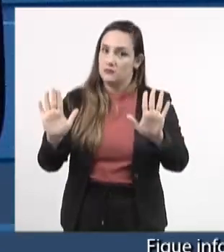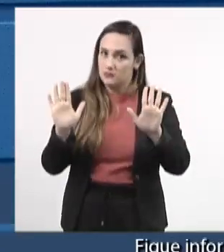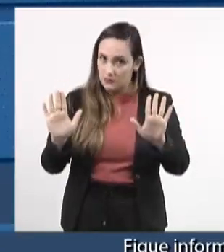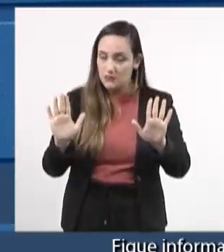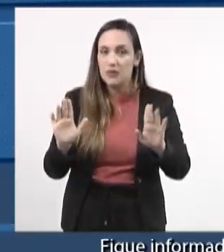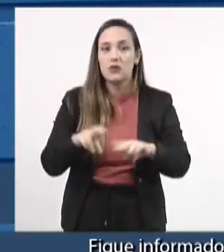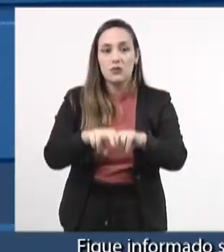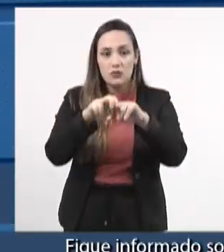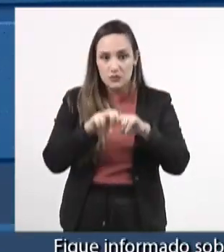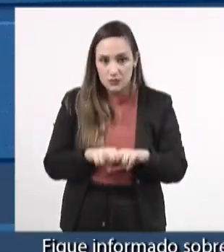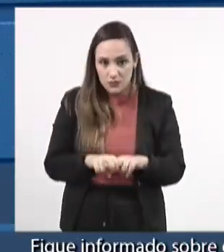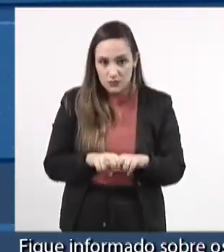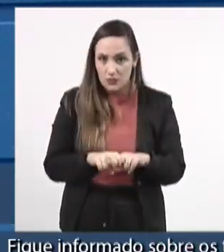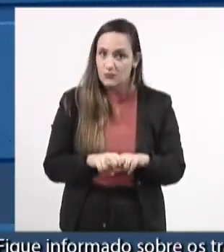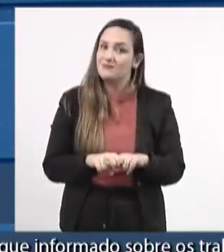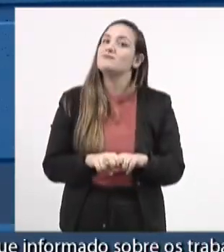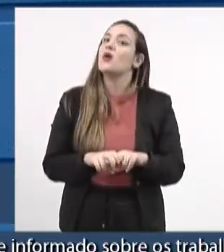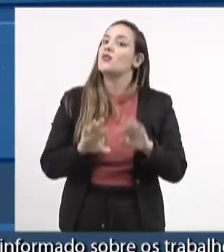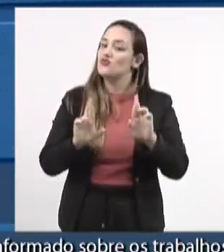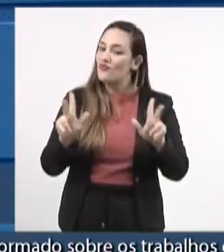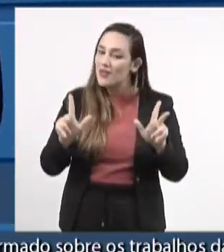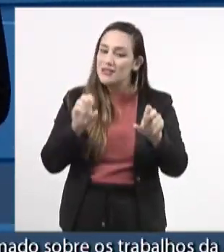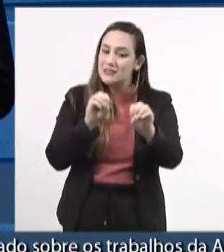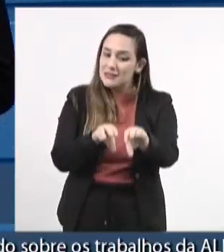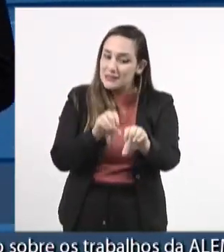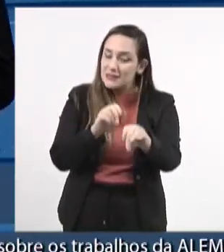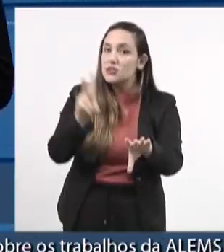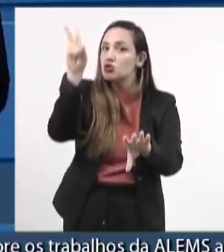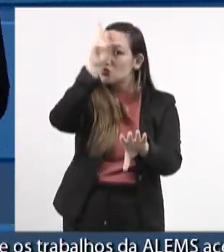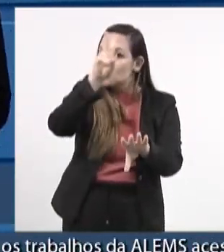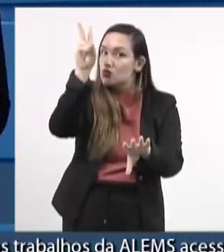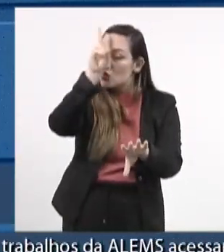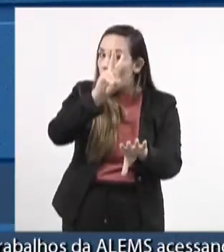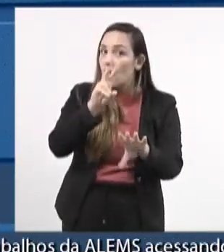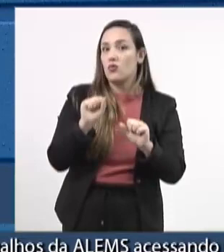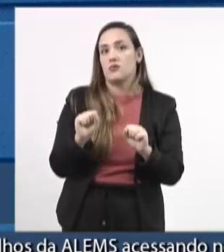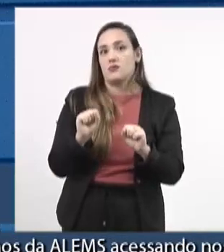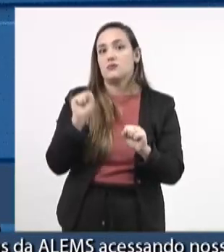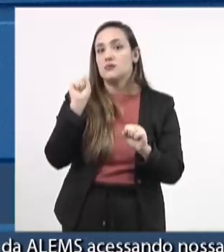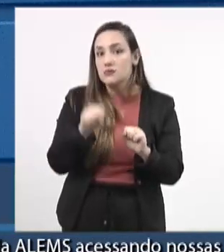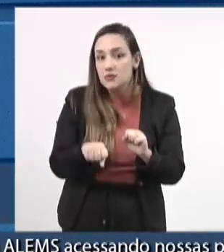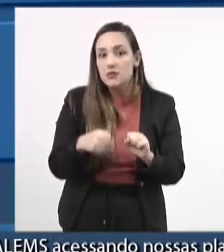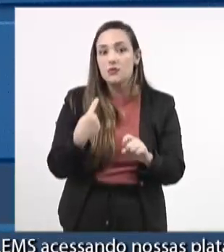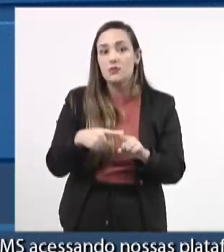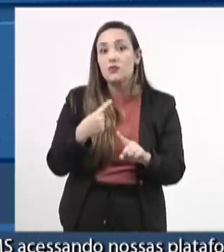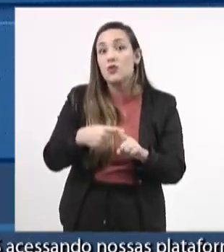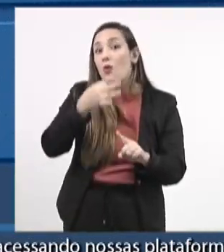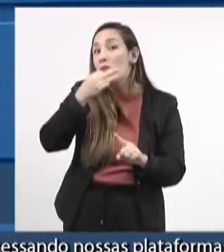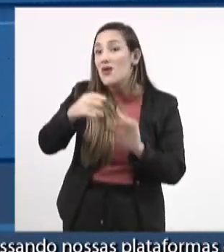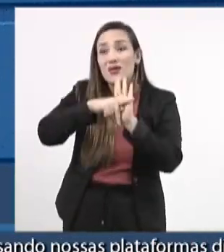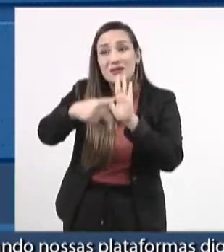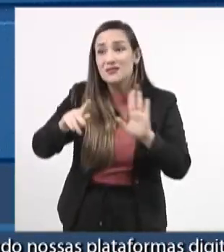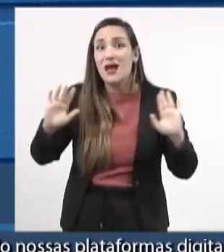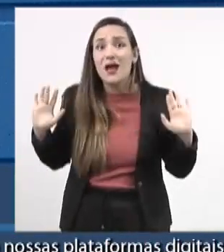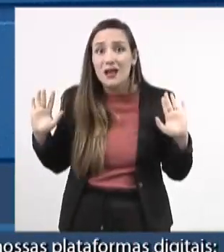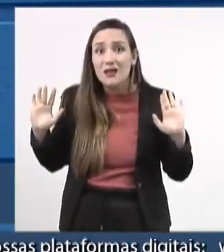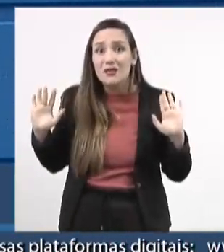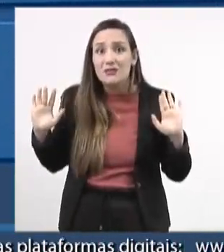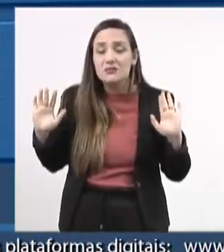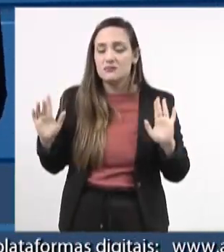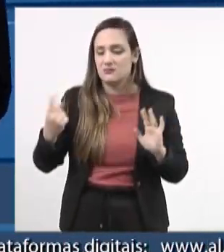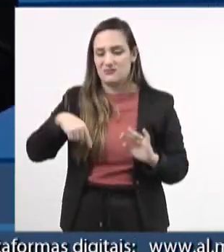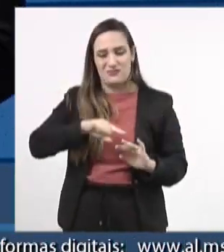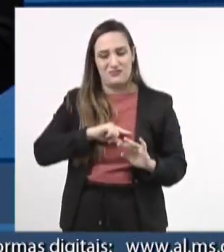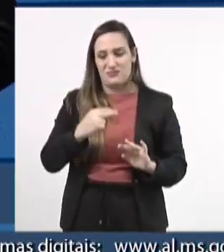aí já foge do ensino dela de história e está sendo colocado a opinião pessoal dela. Nós